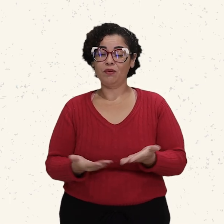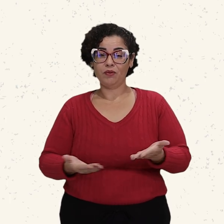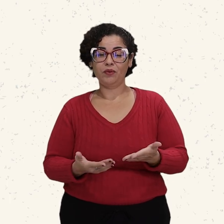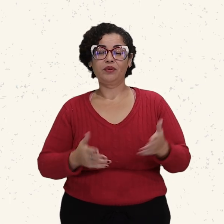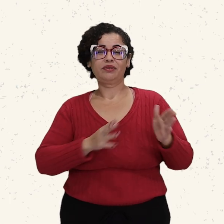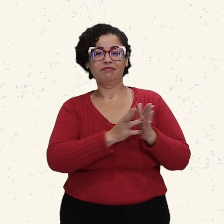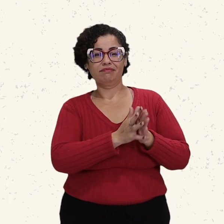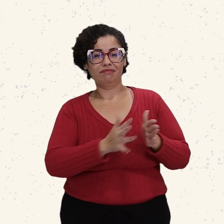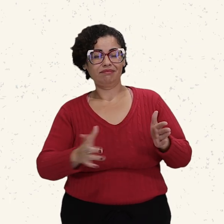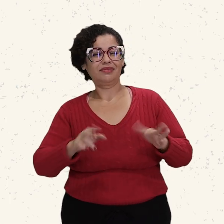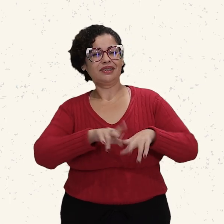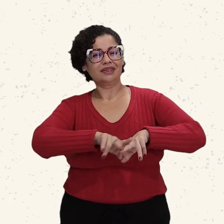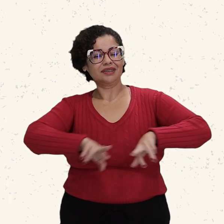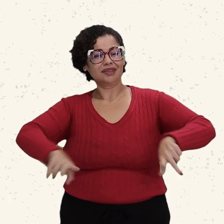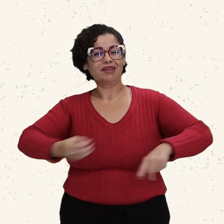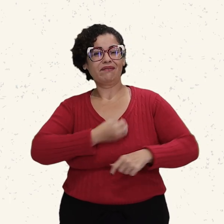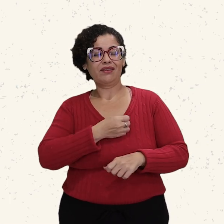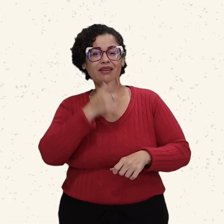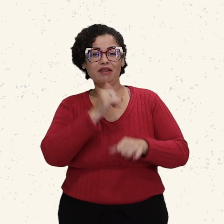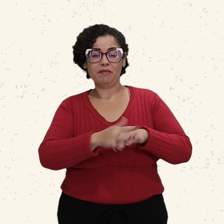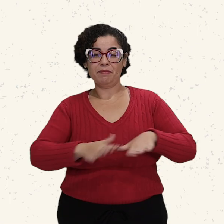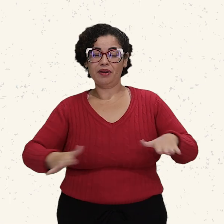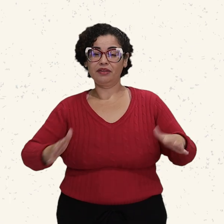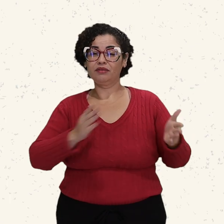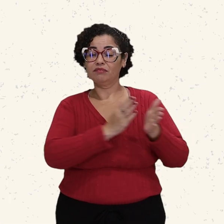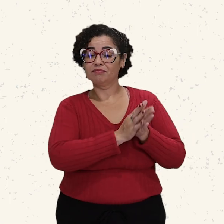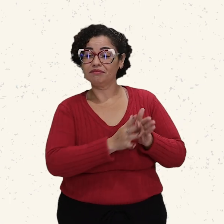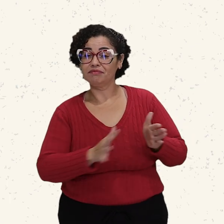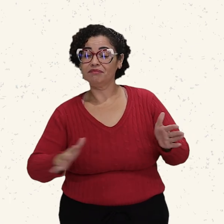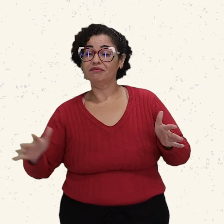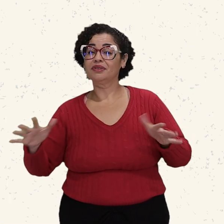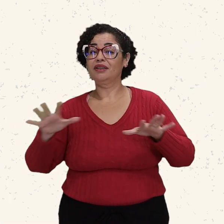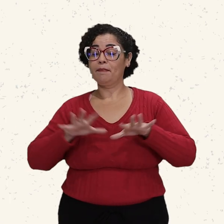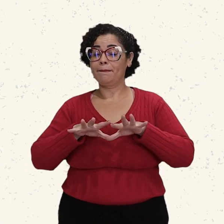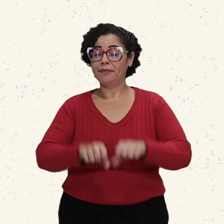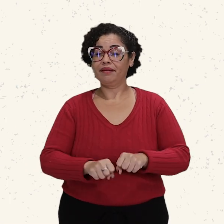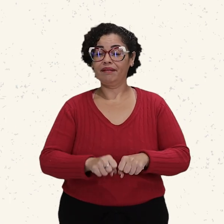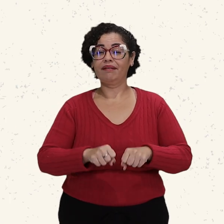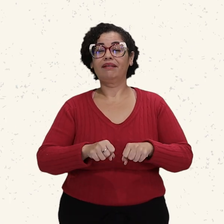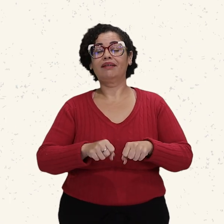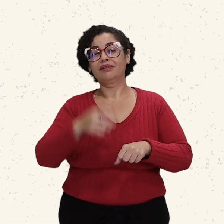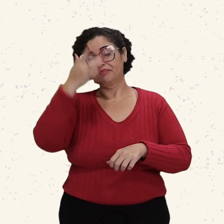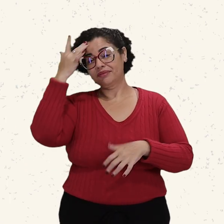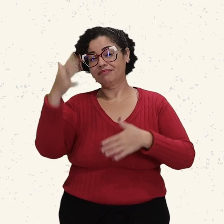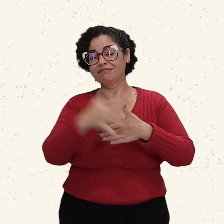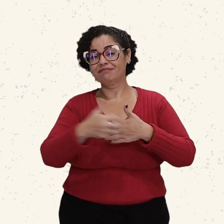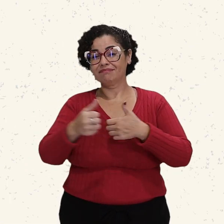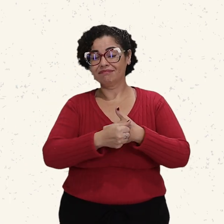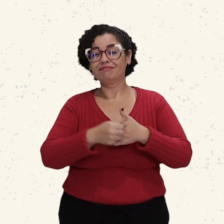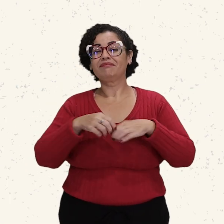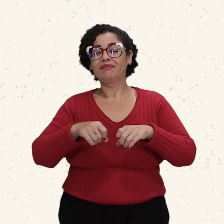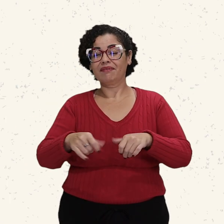muita diversidade de vida nos oceanos, do início da colonização da terra firme e quando houve a